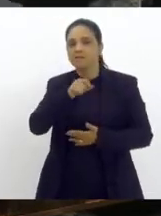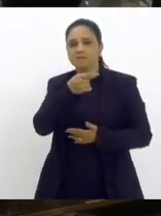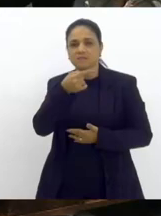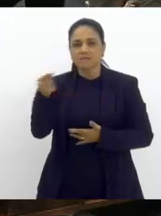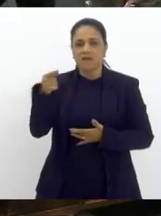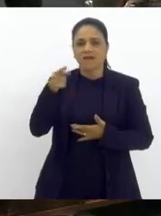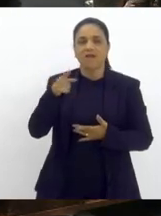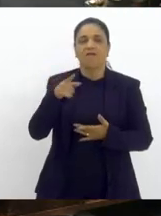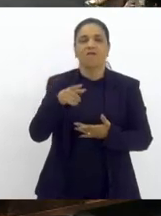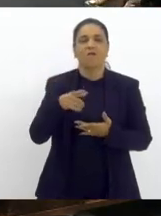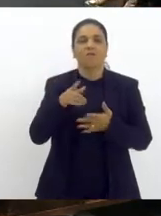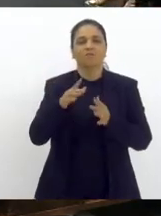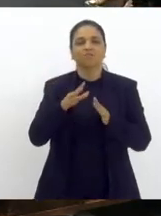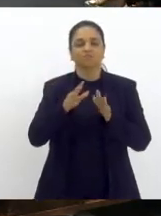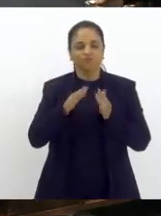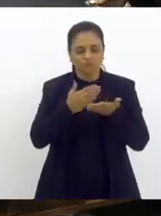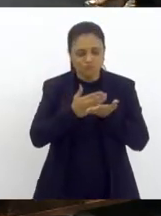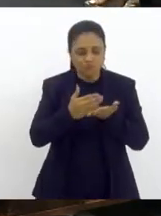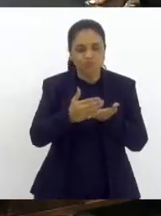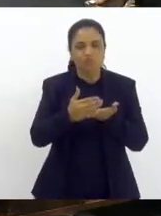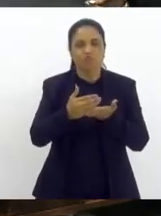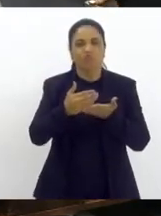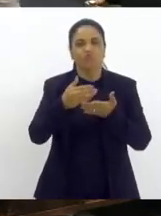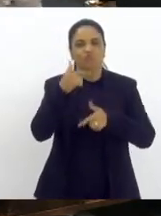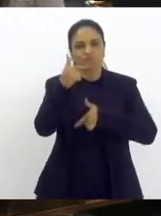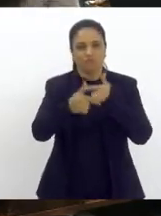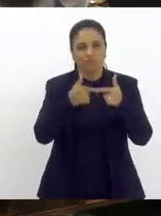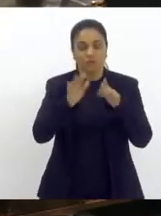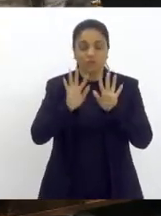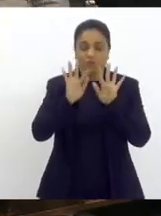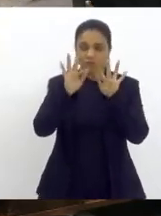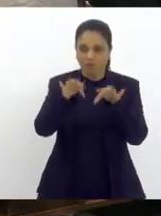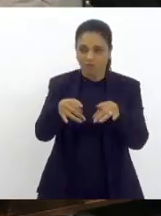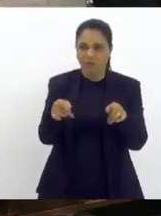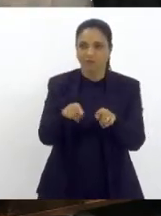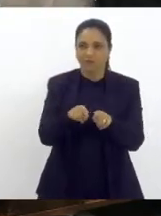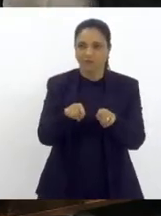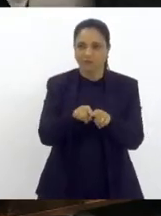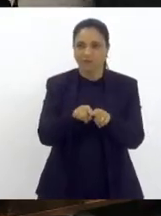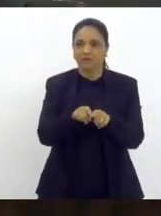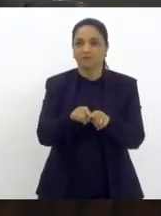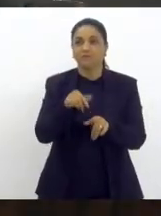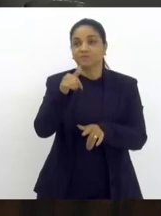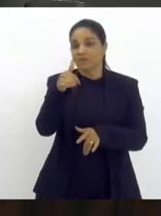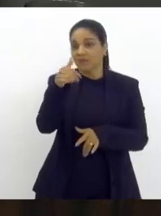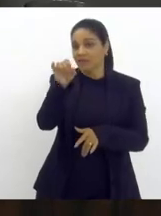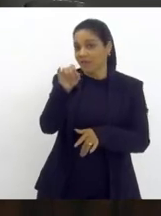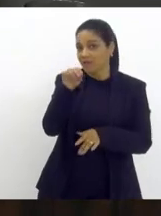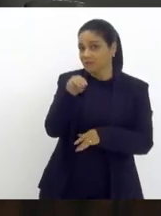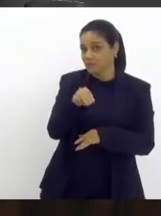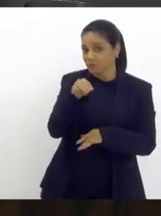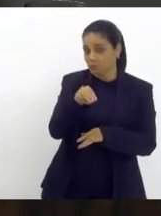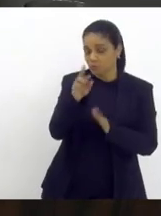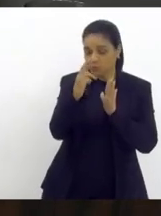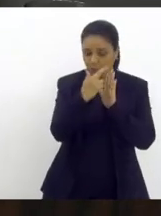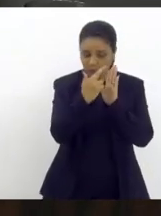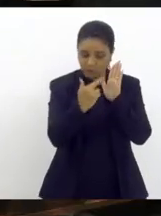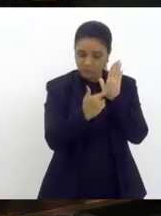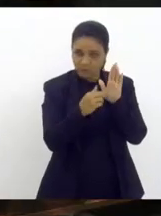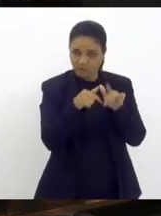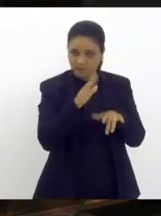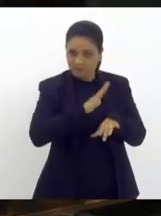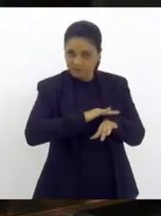do expediente Inicial e final o excelência dispõe de 10 minutos no tempo regimental